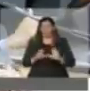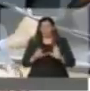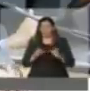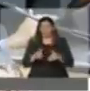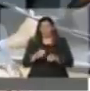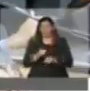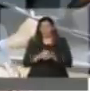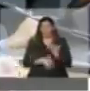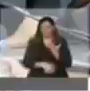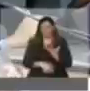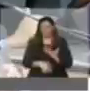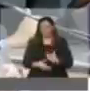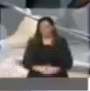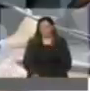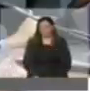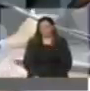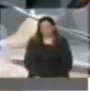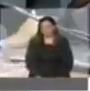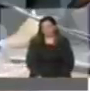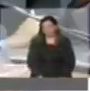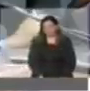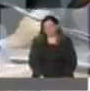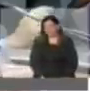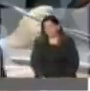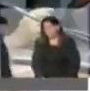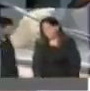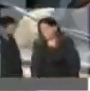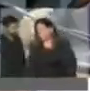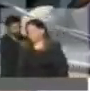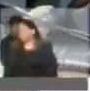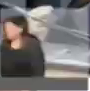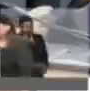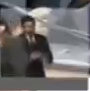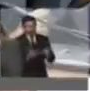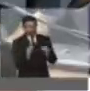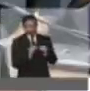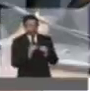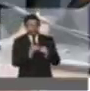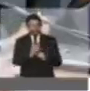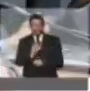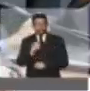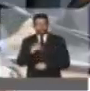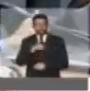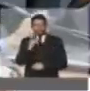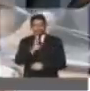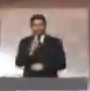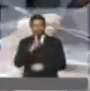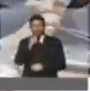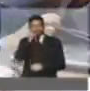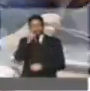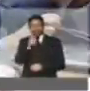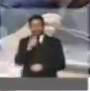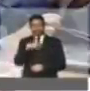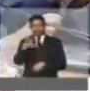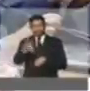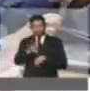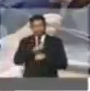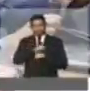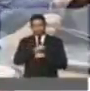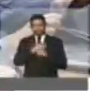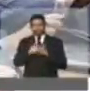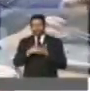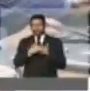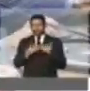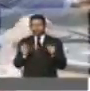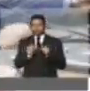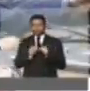intuito de que possamos esclarecer uma dúvida da população brasileira. O BNDES já absorveu mais ou